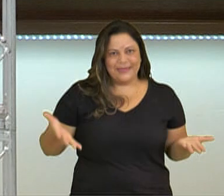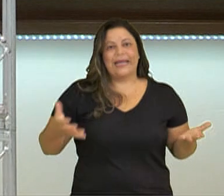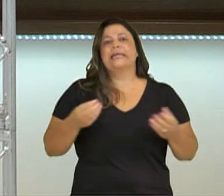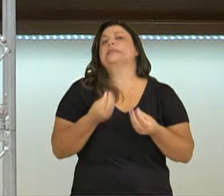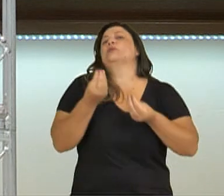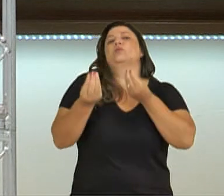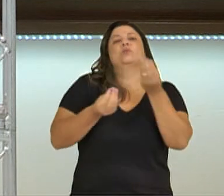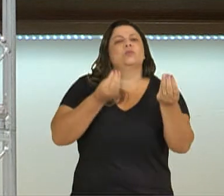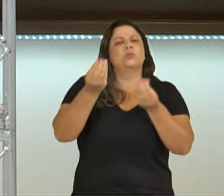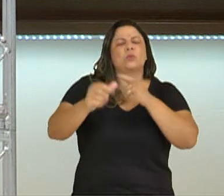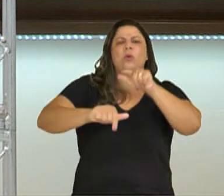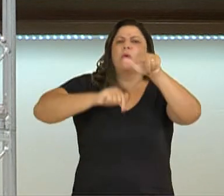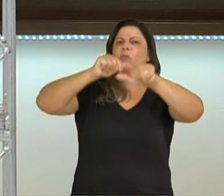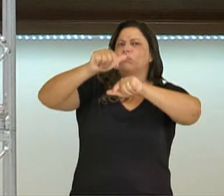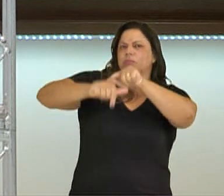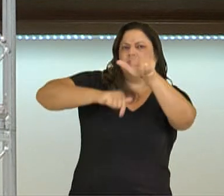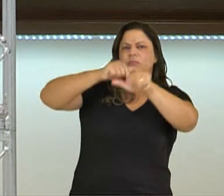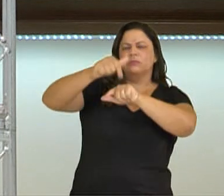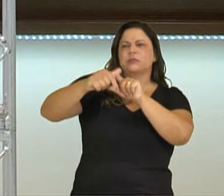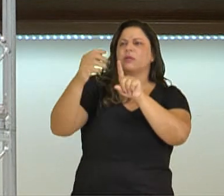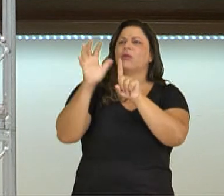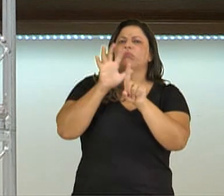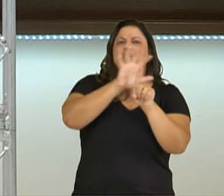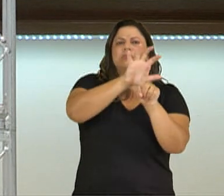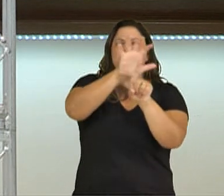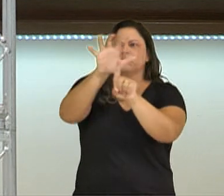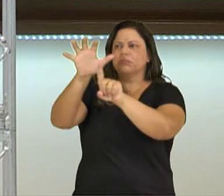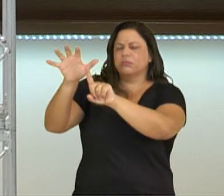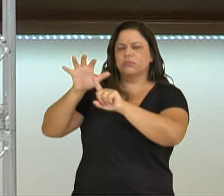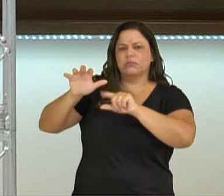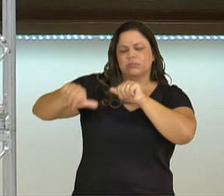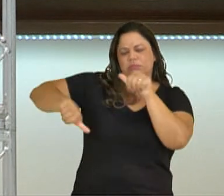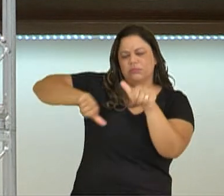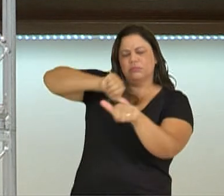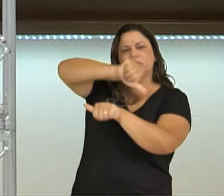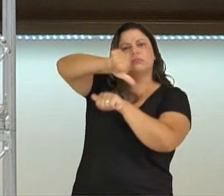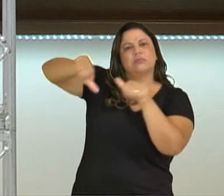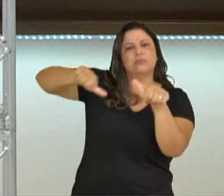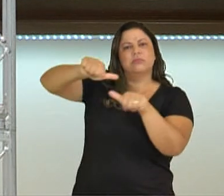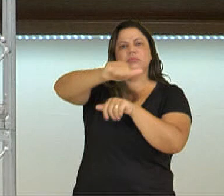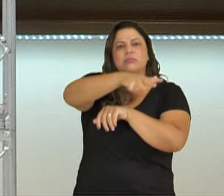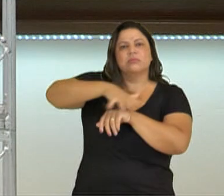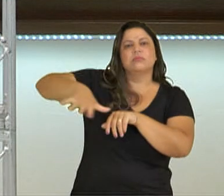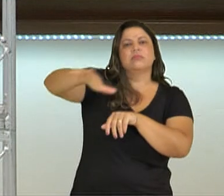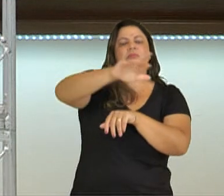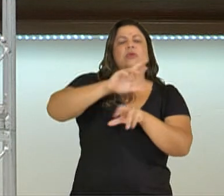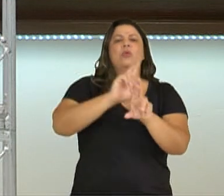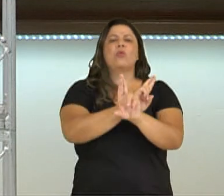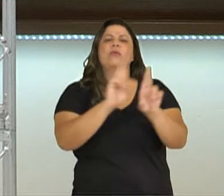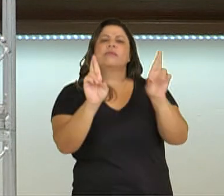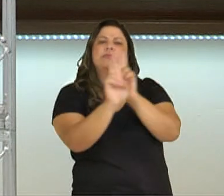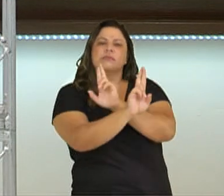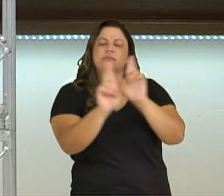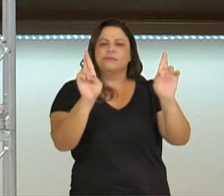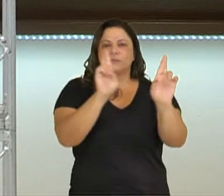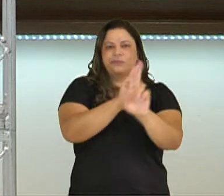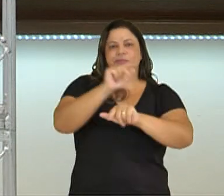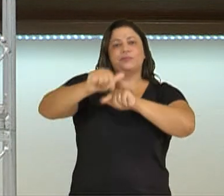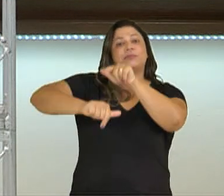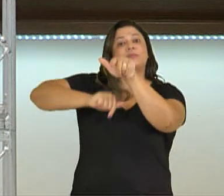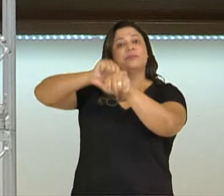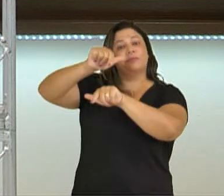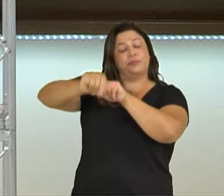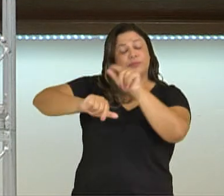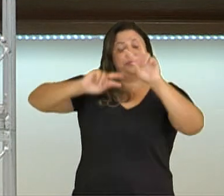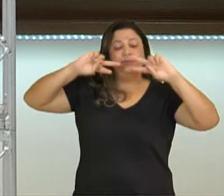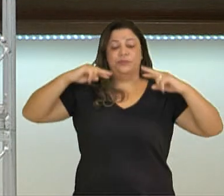como o trabalho influencia nessas transformações do espaço geográfico? Qual é a relação entre o trabalho humano, o trabalho